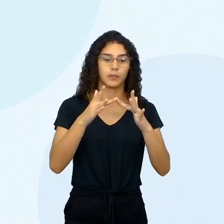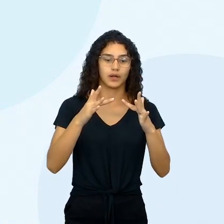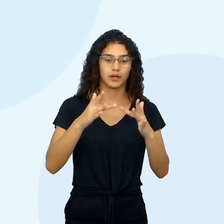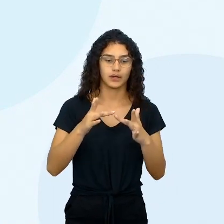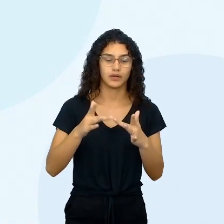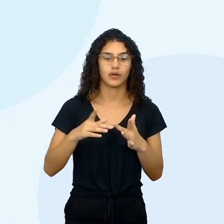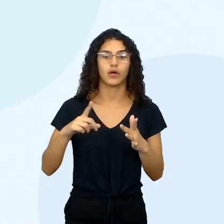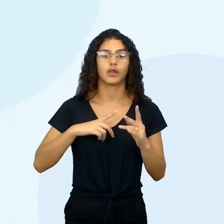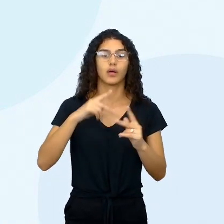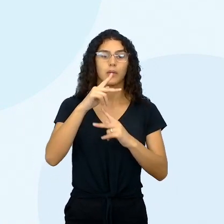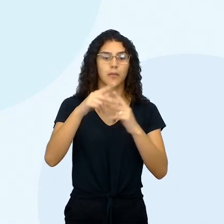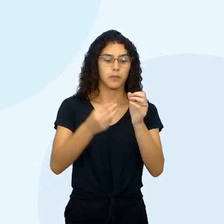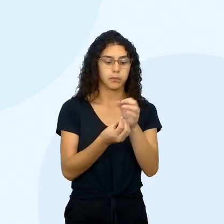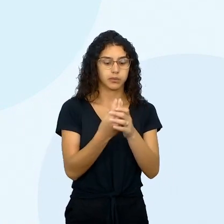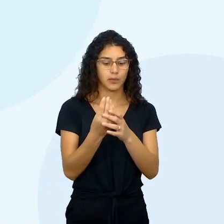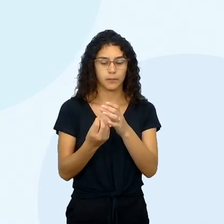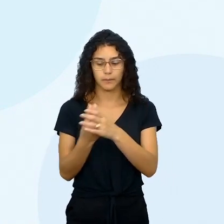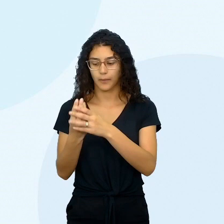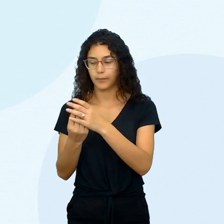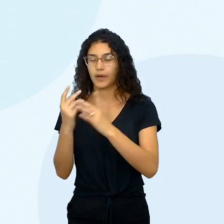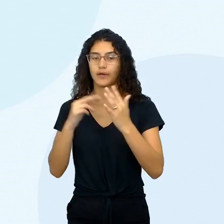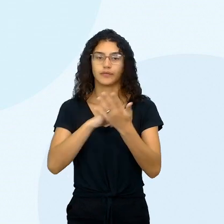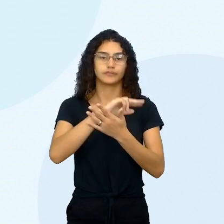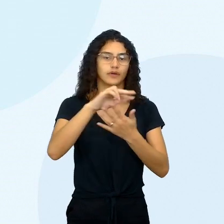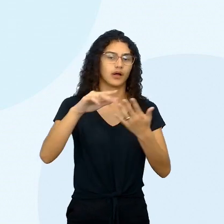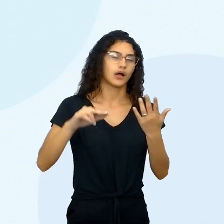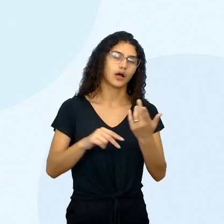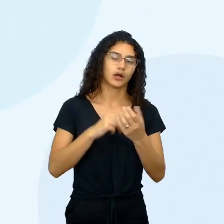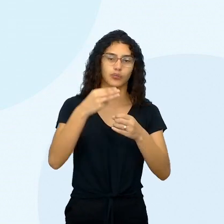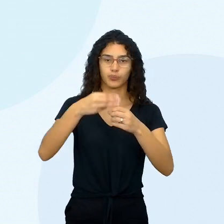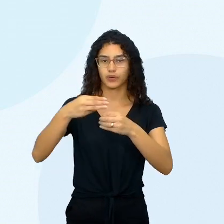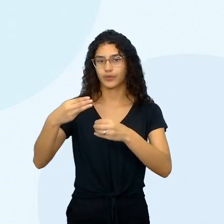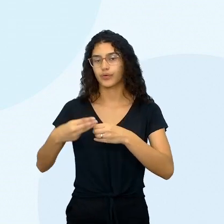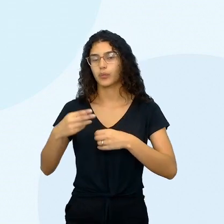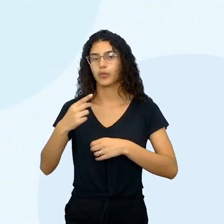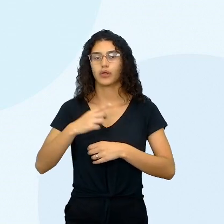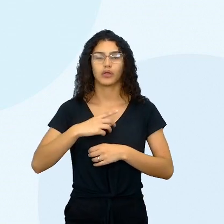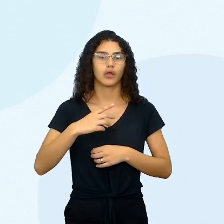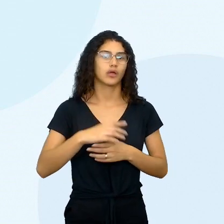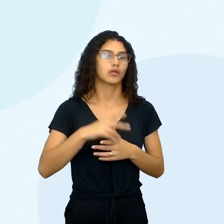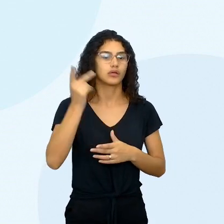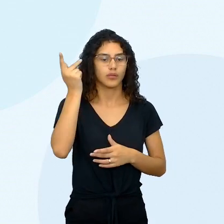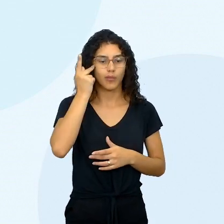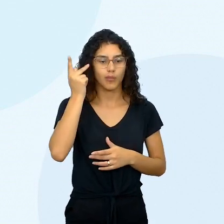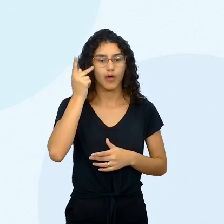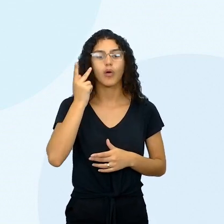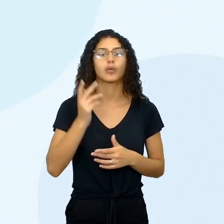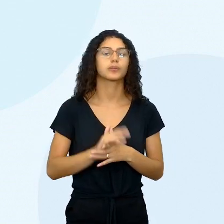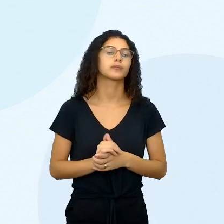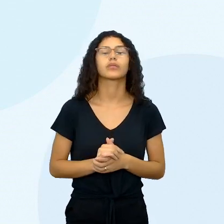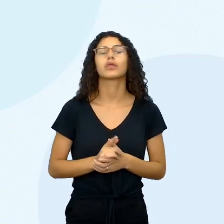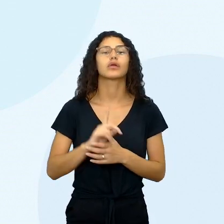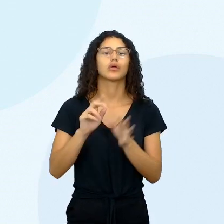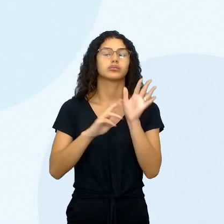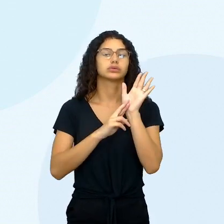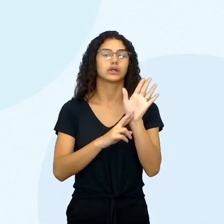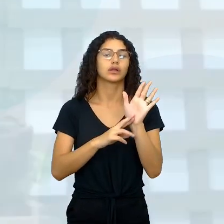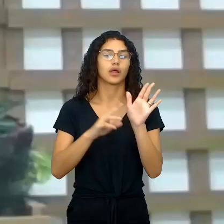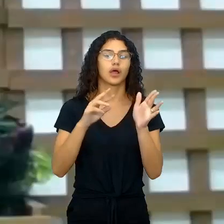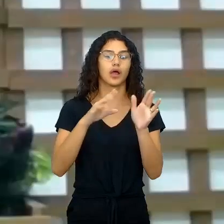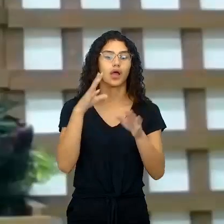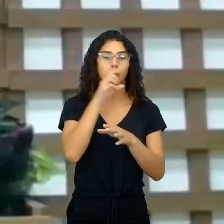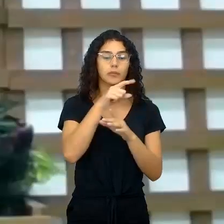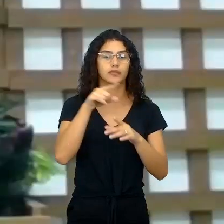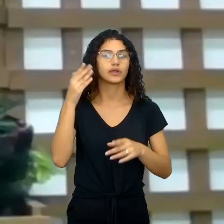com plantios aí em várias cidades do interior, da capital, da região metropolitana. Então, só queria passar rapidamente para